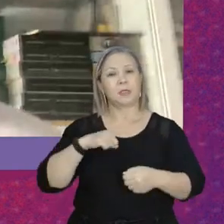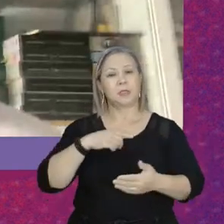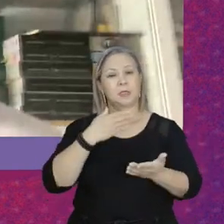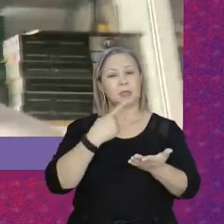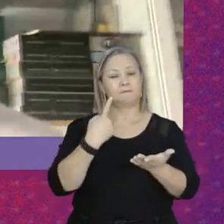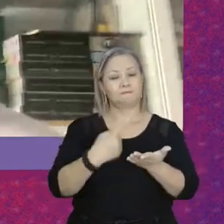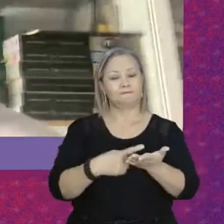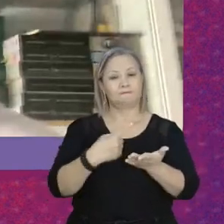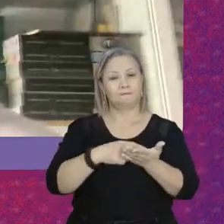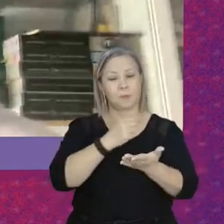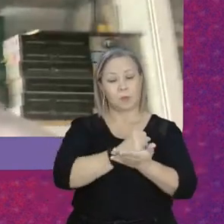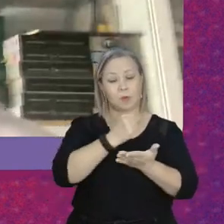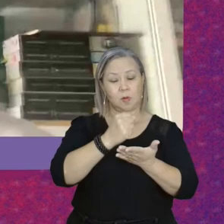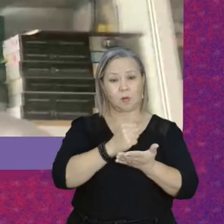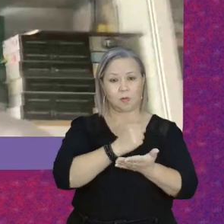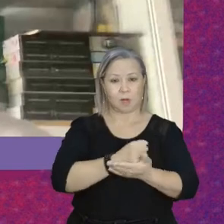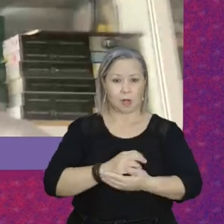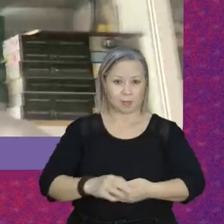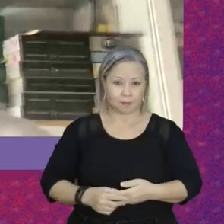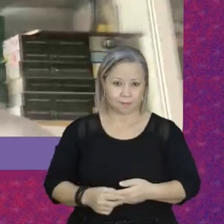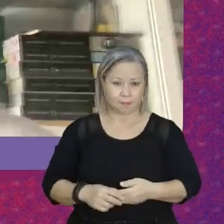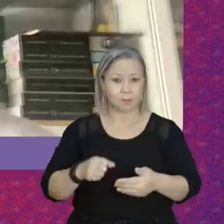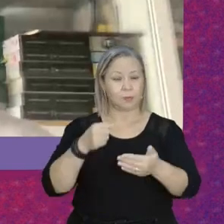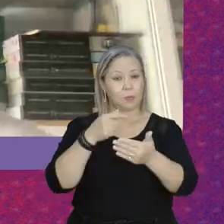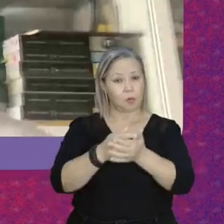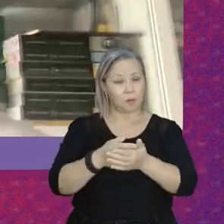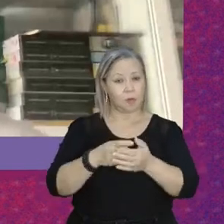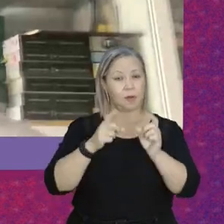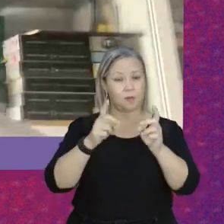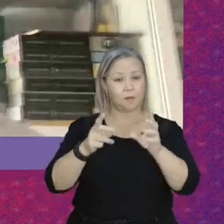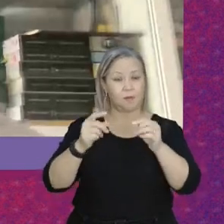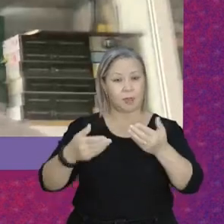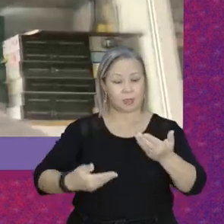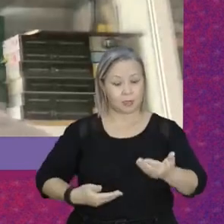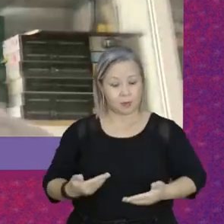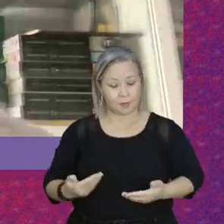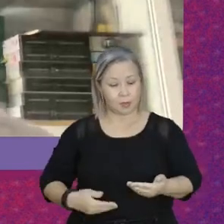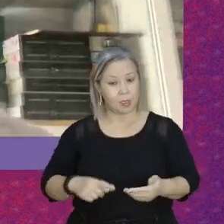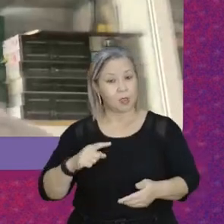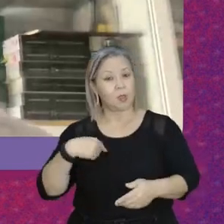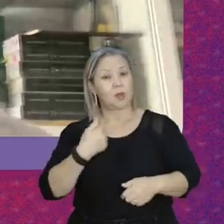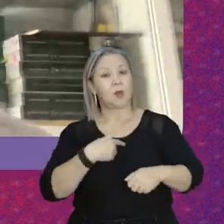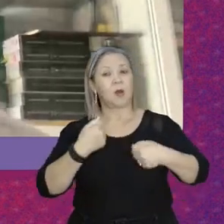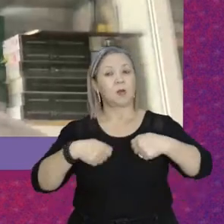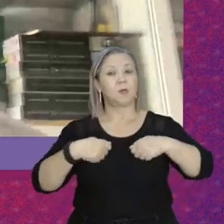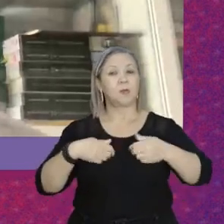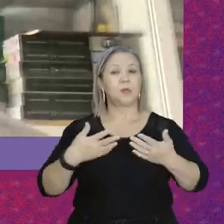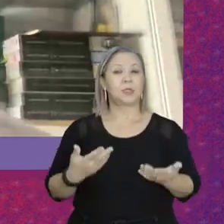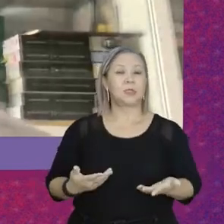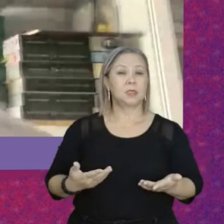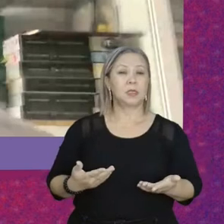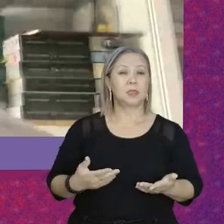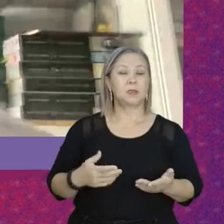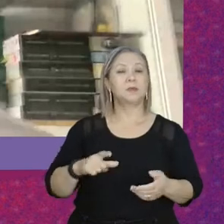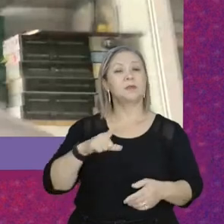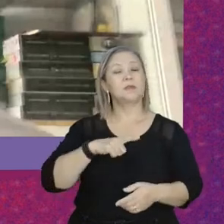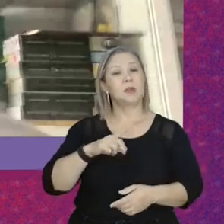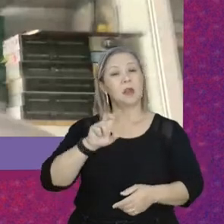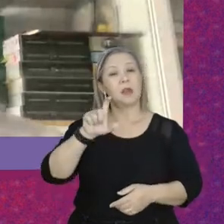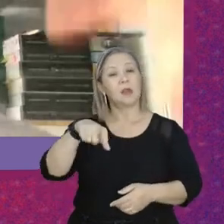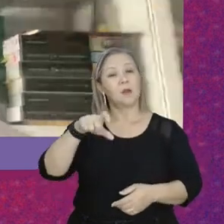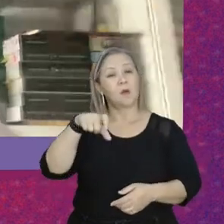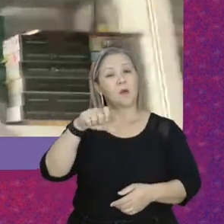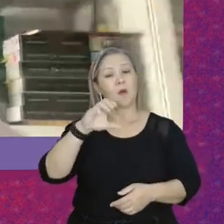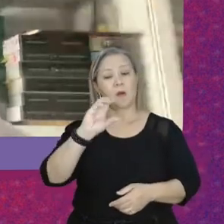instrumento jurídico de compra e venda de serviços. E nós precisamos dos convênios, por quê? Porque o convênio permite a